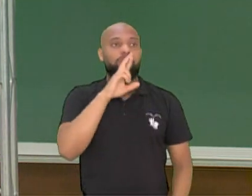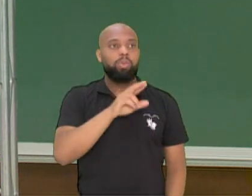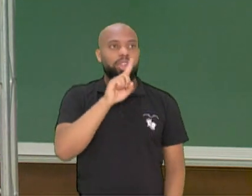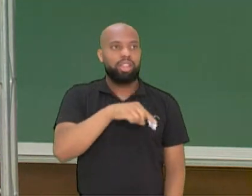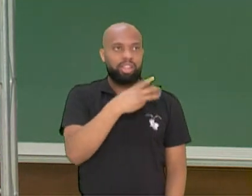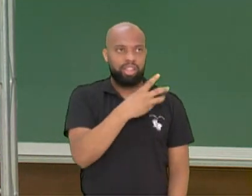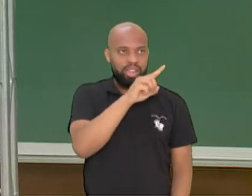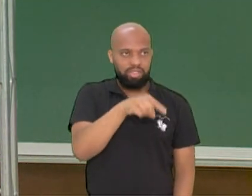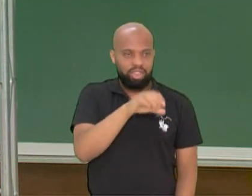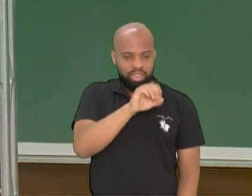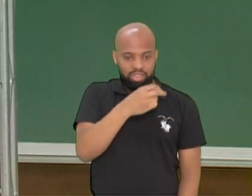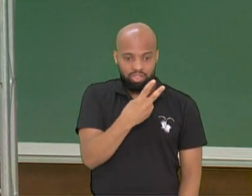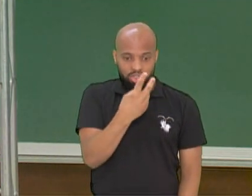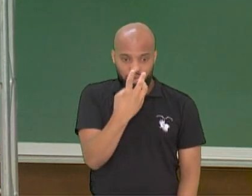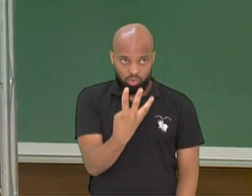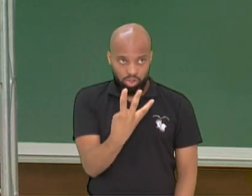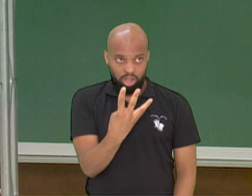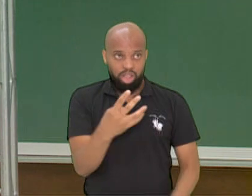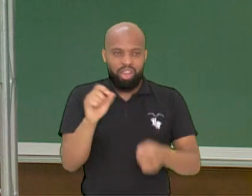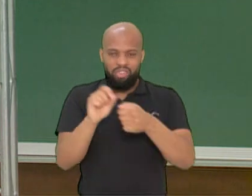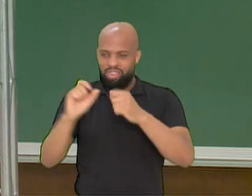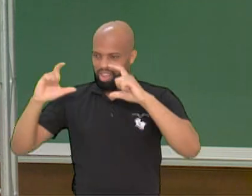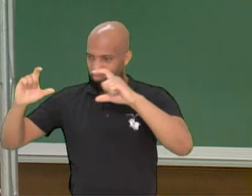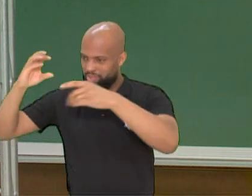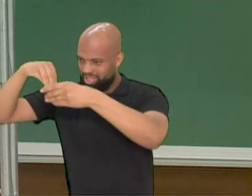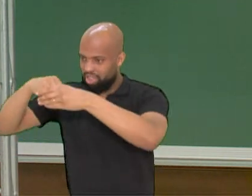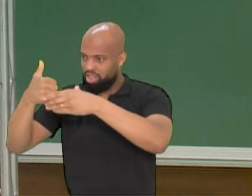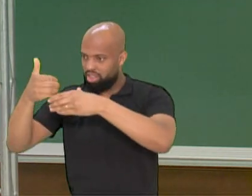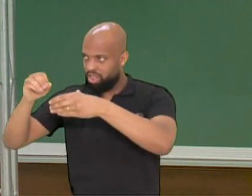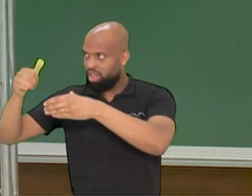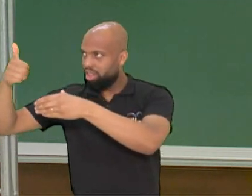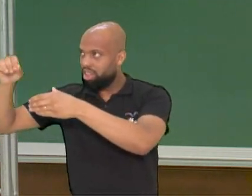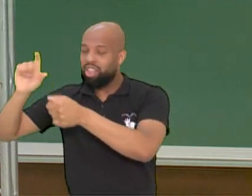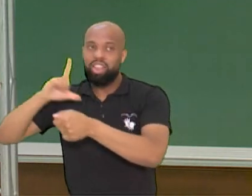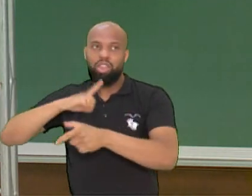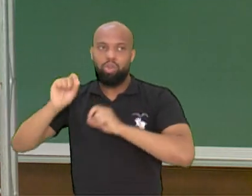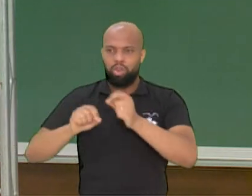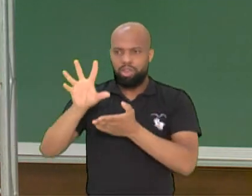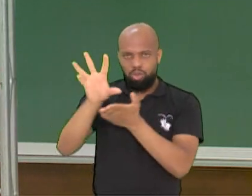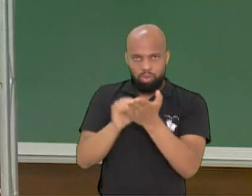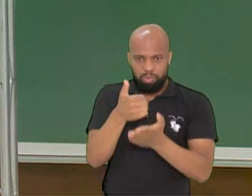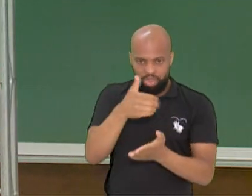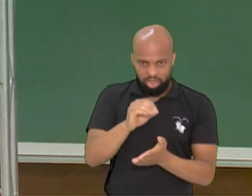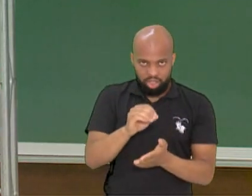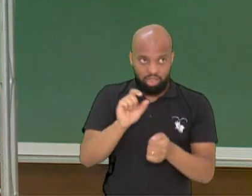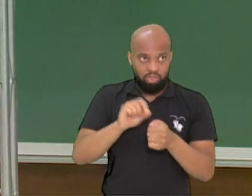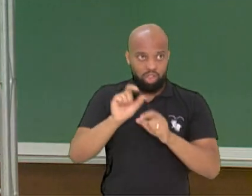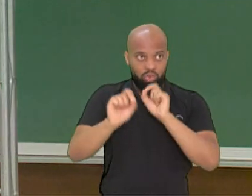3,024. Multiplicando as potências 10, repete a base, somos os expoentes, menos 8.